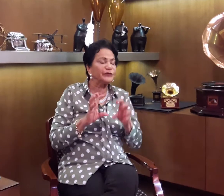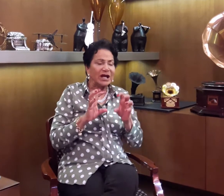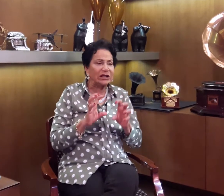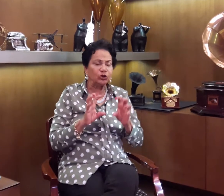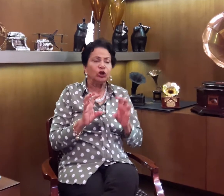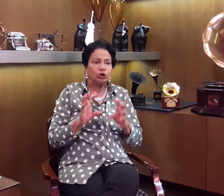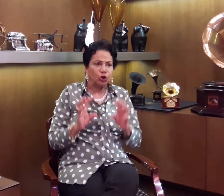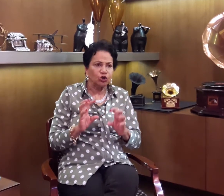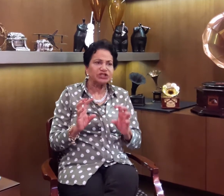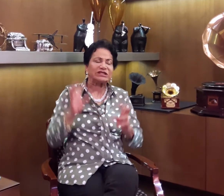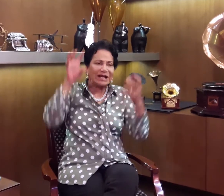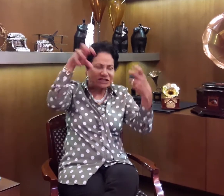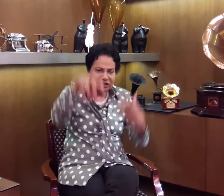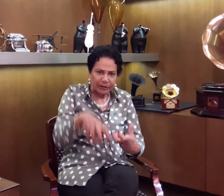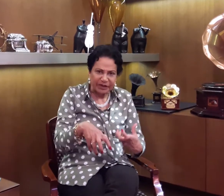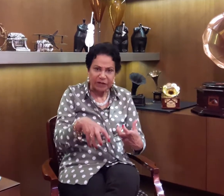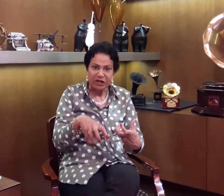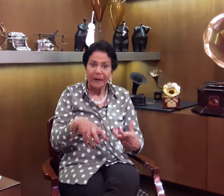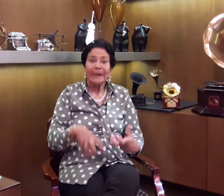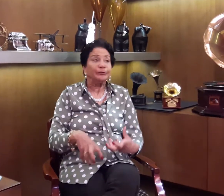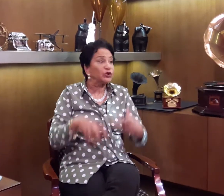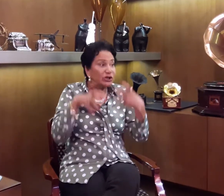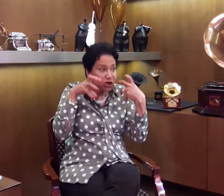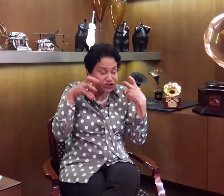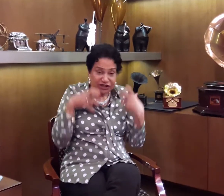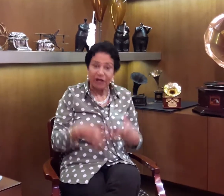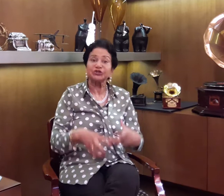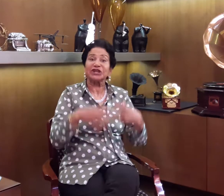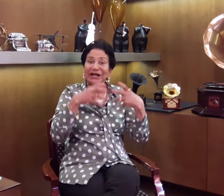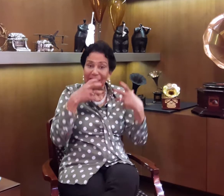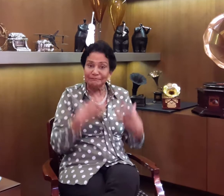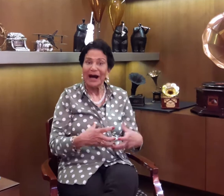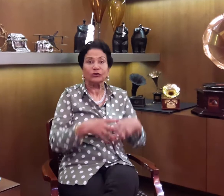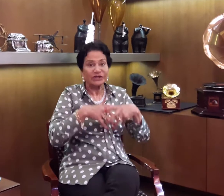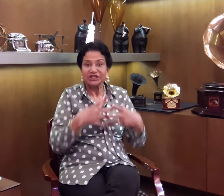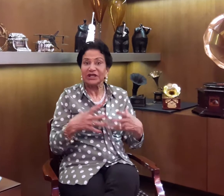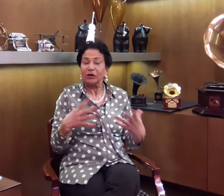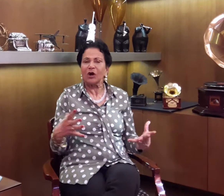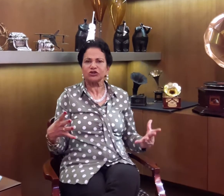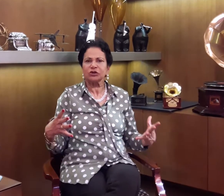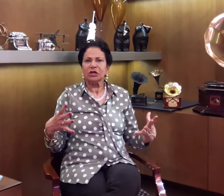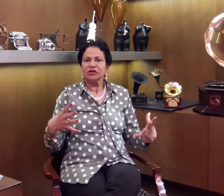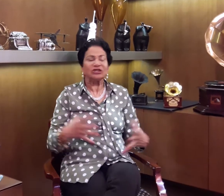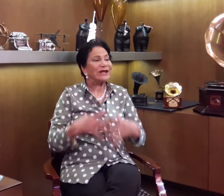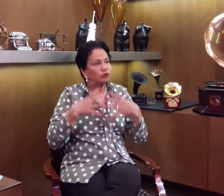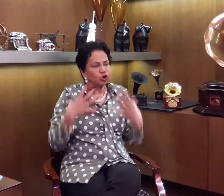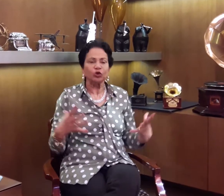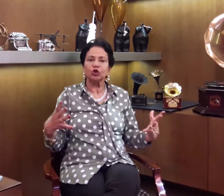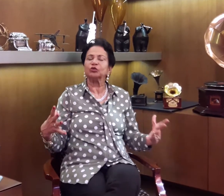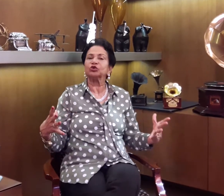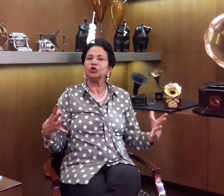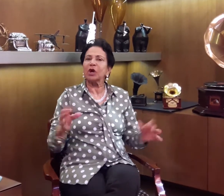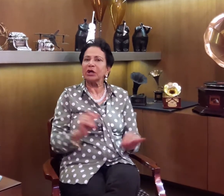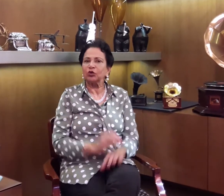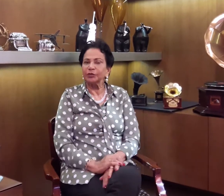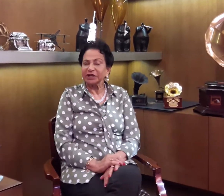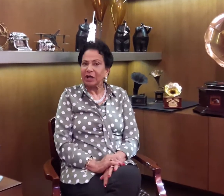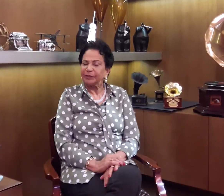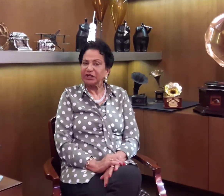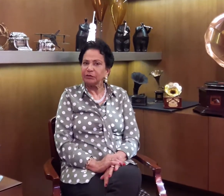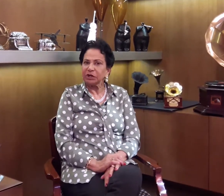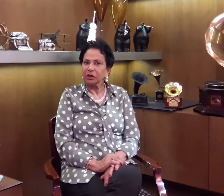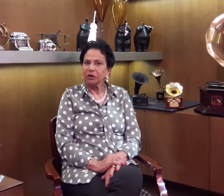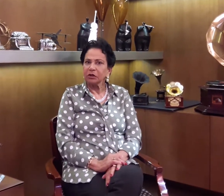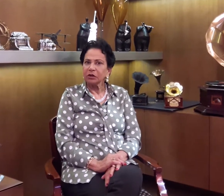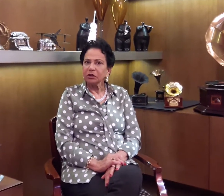que eu estou falando tudo isso e trazendo da pandemia? Porque nós temos que acabar com esse negócio de estar todo mundo com medo